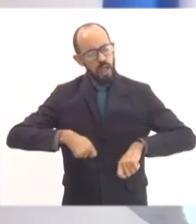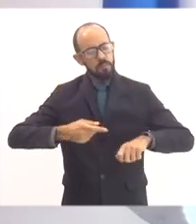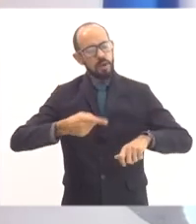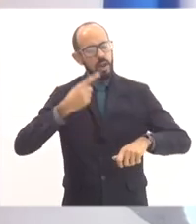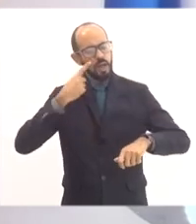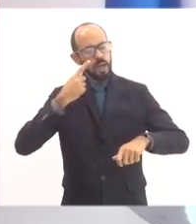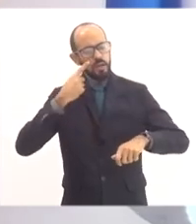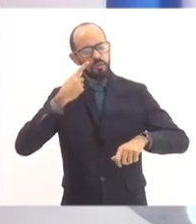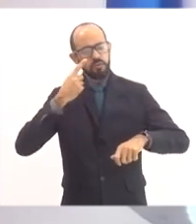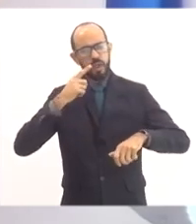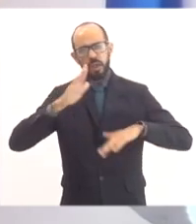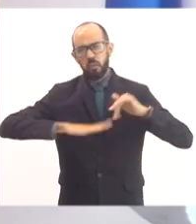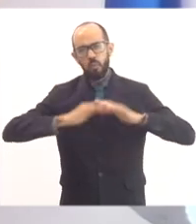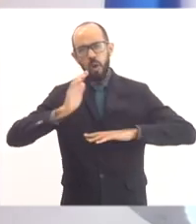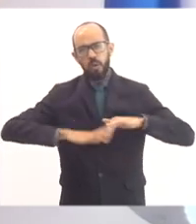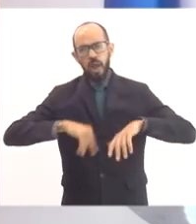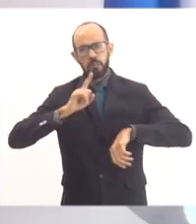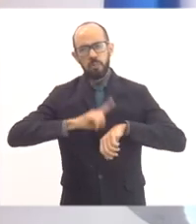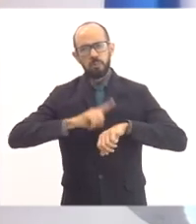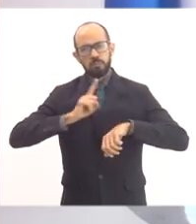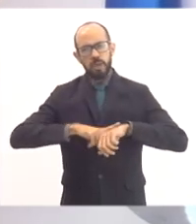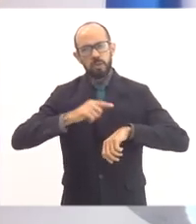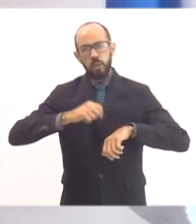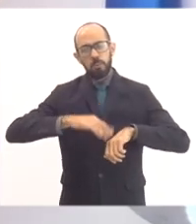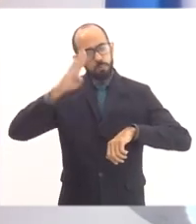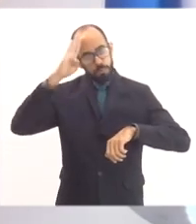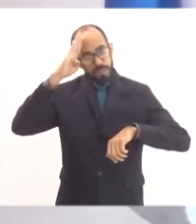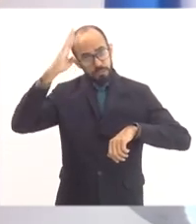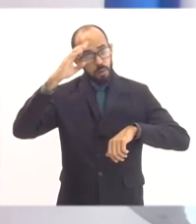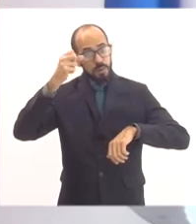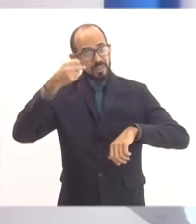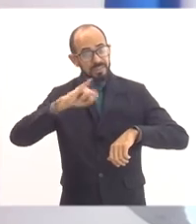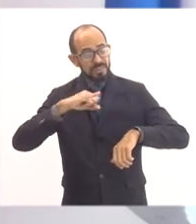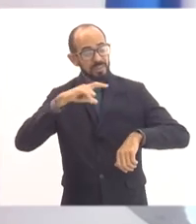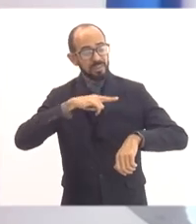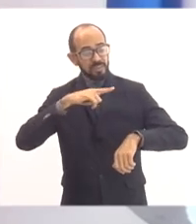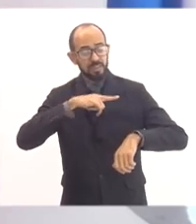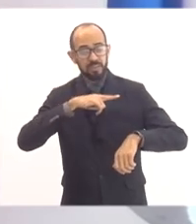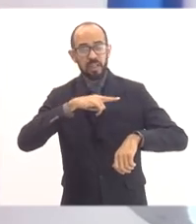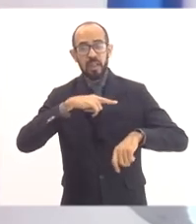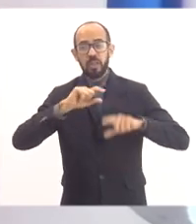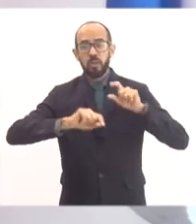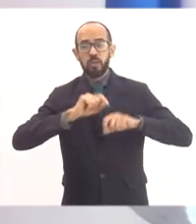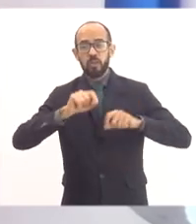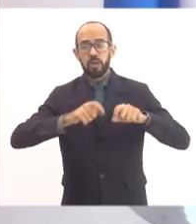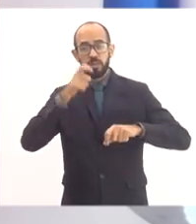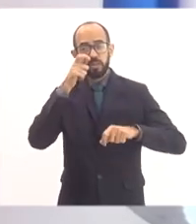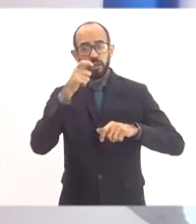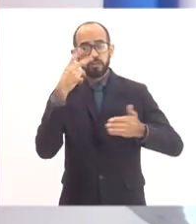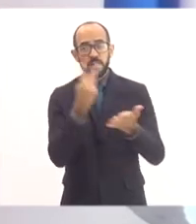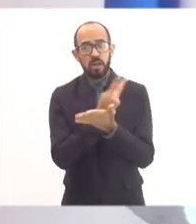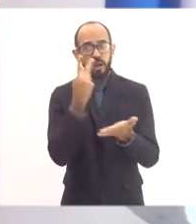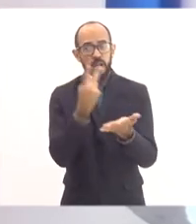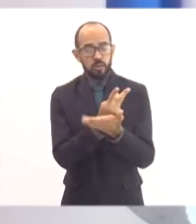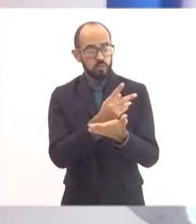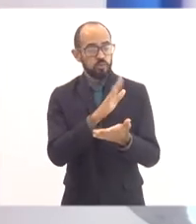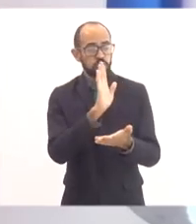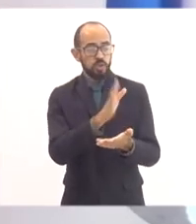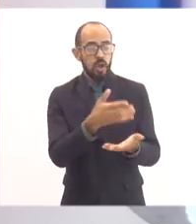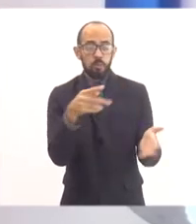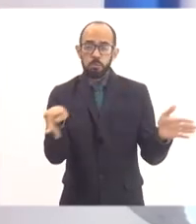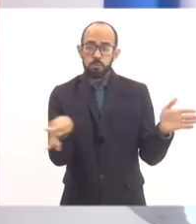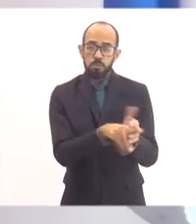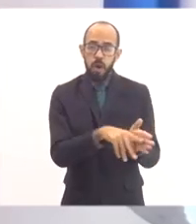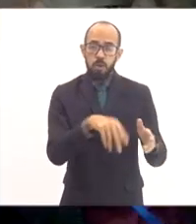tempo, sobretudo quando tem dolo e má fé, que é o que me parece numa história como essa. Haja vista que já foi, inclusive, reconhecido o próprio